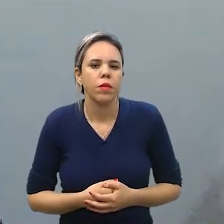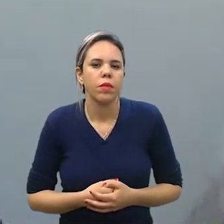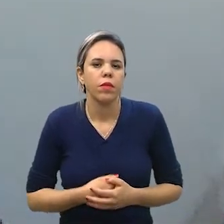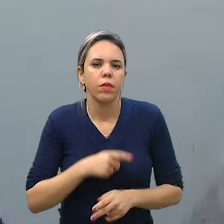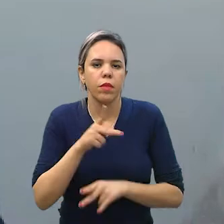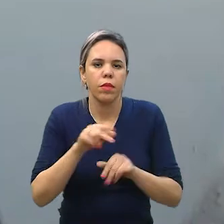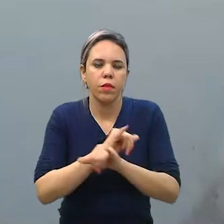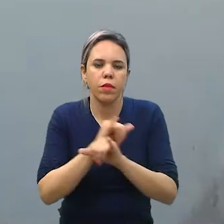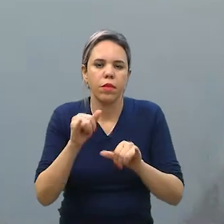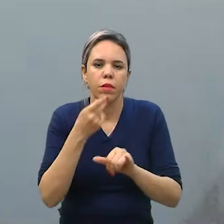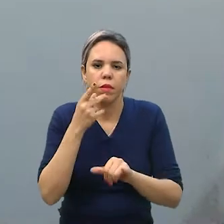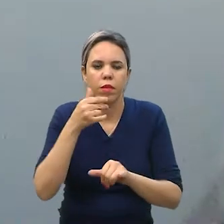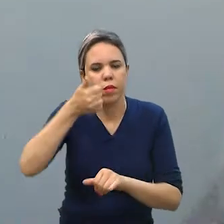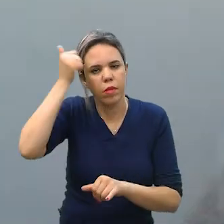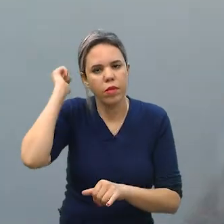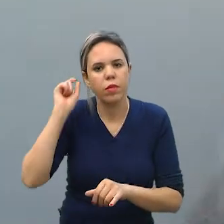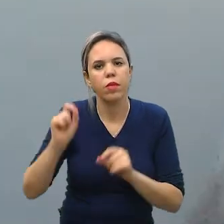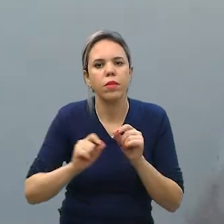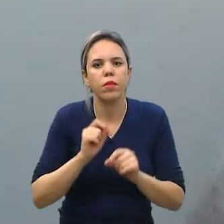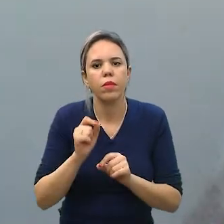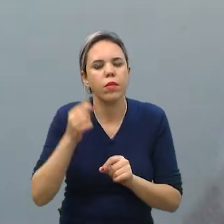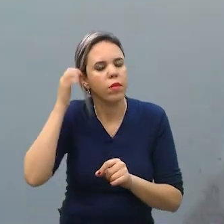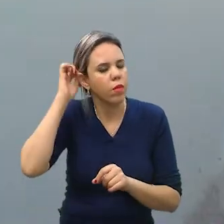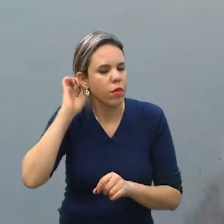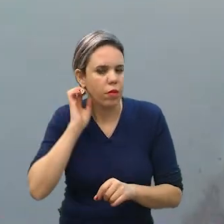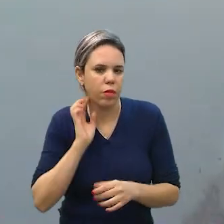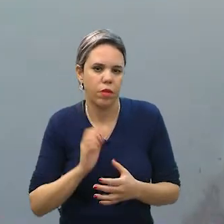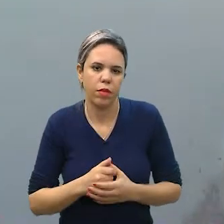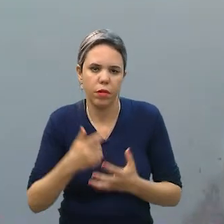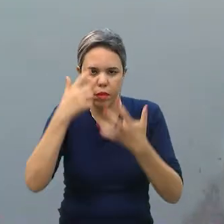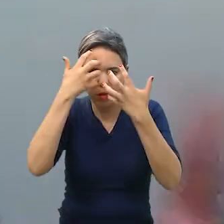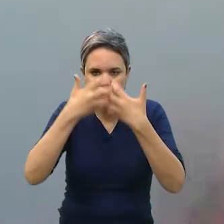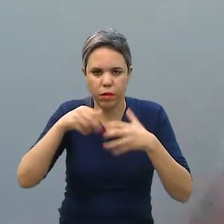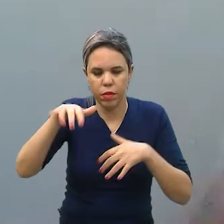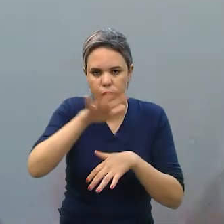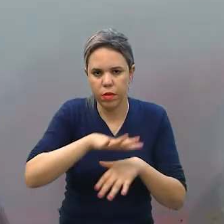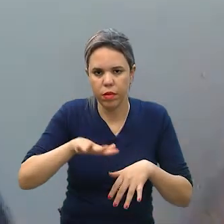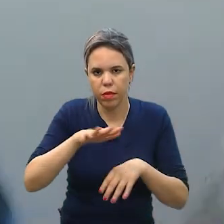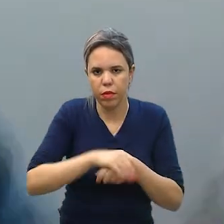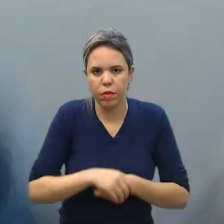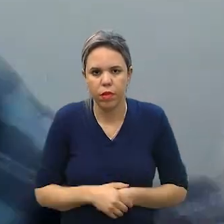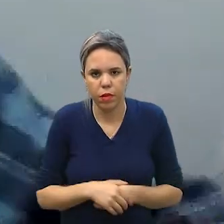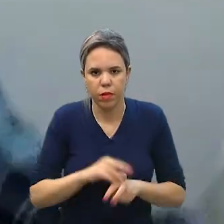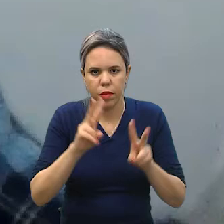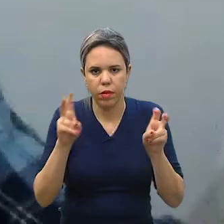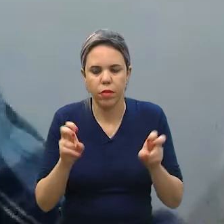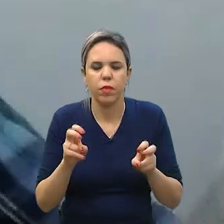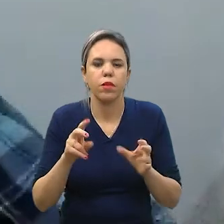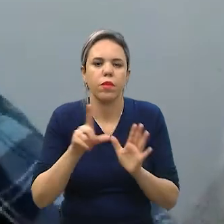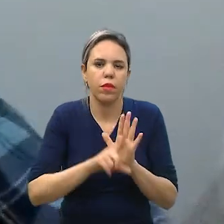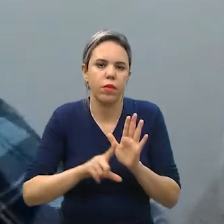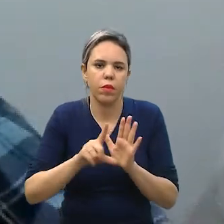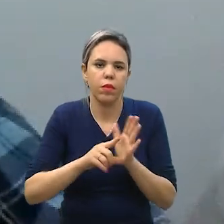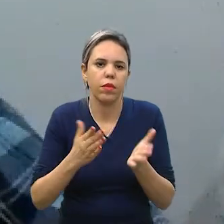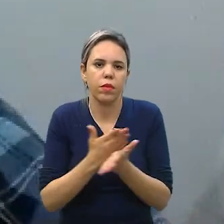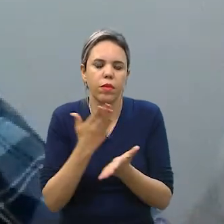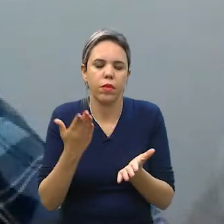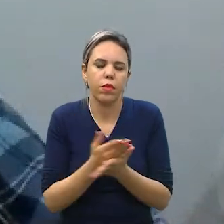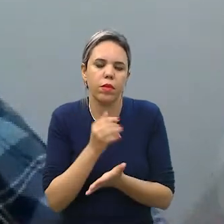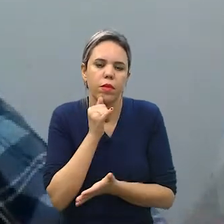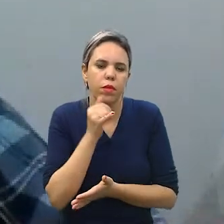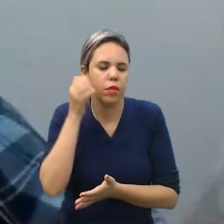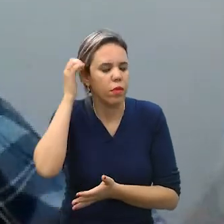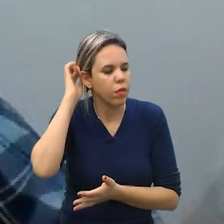falado nas provas de vestibular, que são essas relações, as reflexões gerais a respeito da obra, né? Na literatura no mundo, por